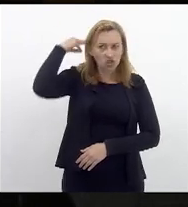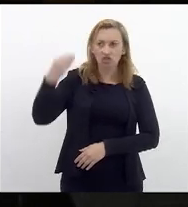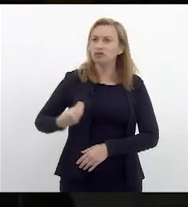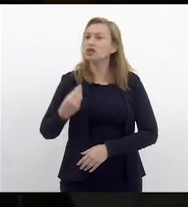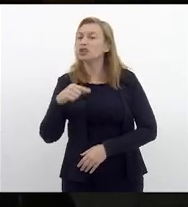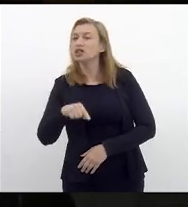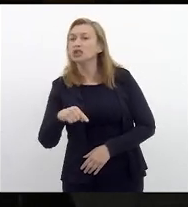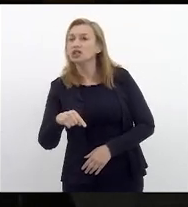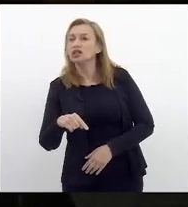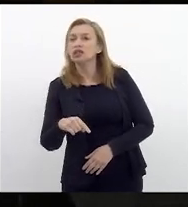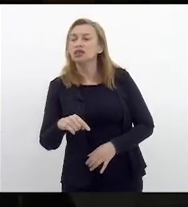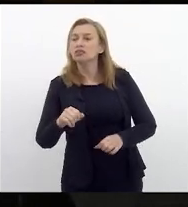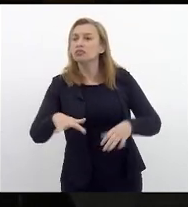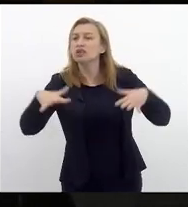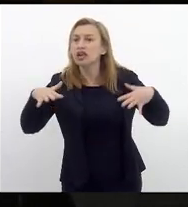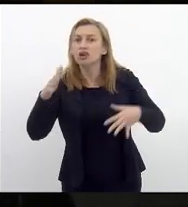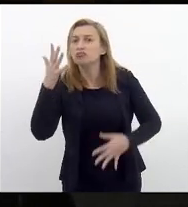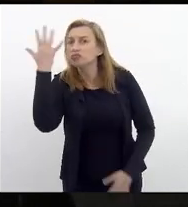estou vendo aqui,